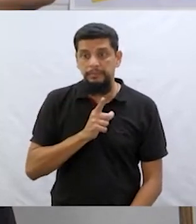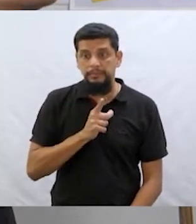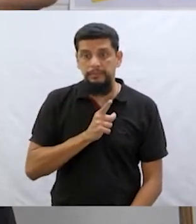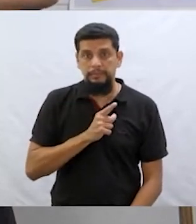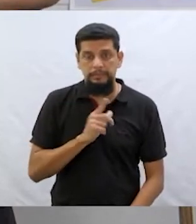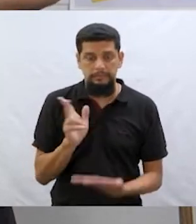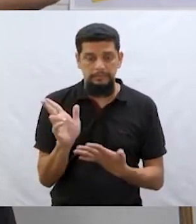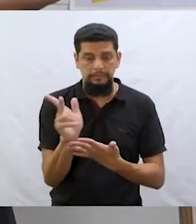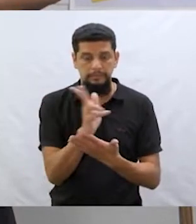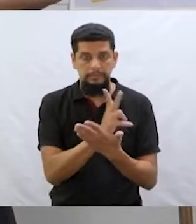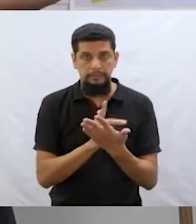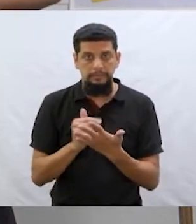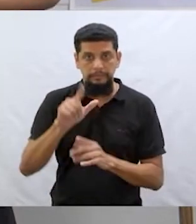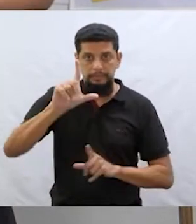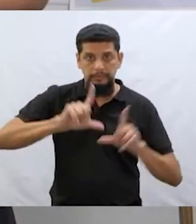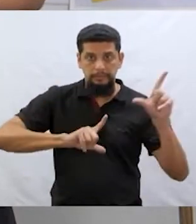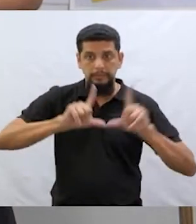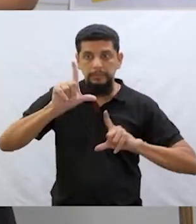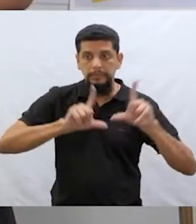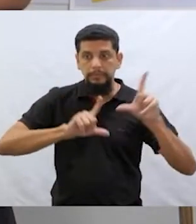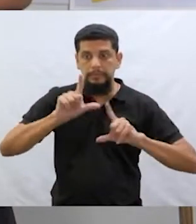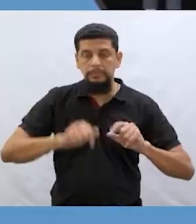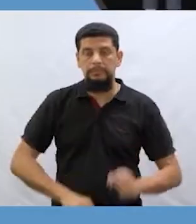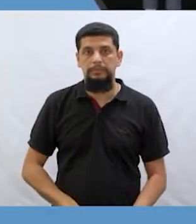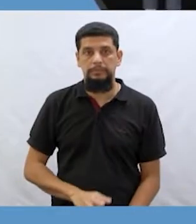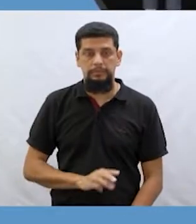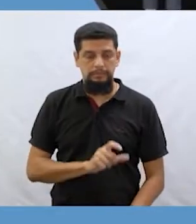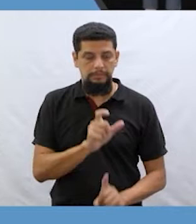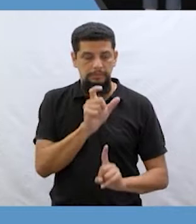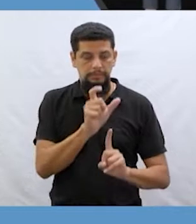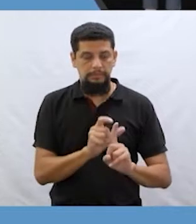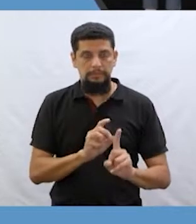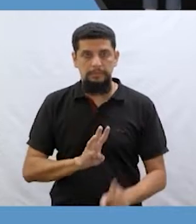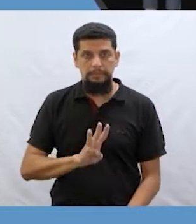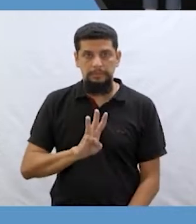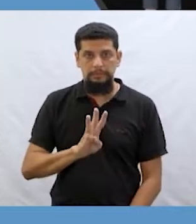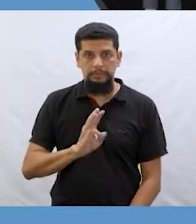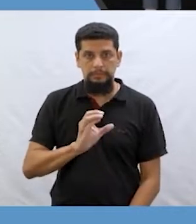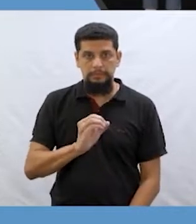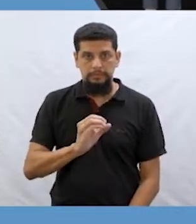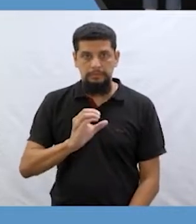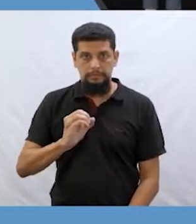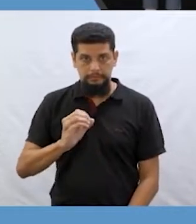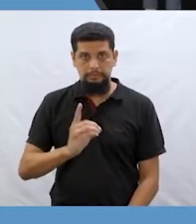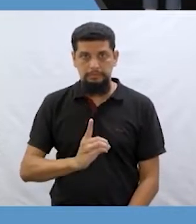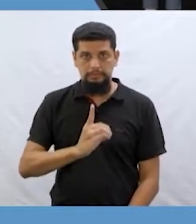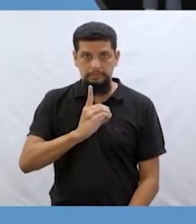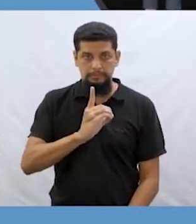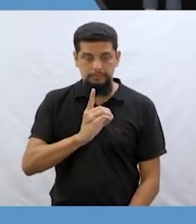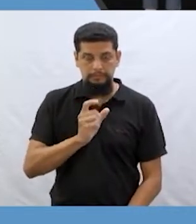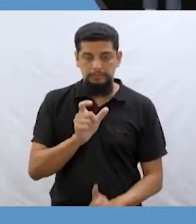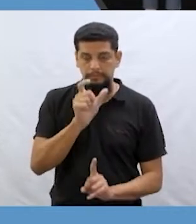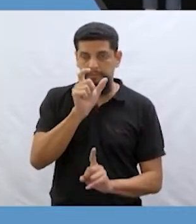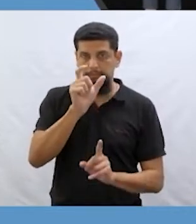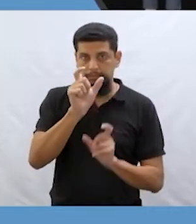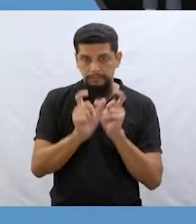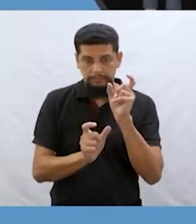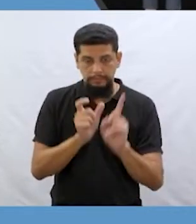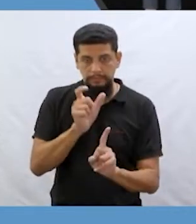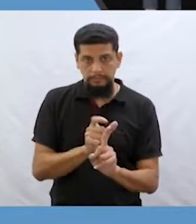temos ali de um desenho do Toy Story, isso, que é o Woody. Este é o Woody, um dos personagens